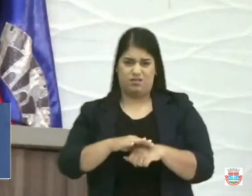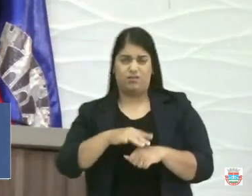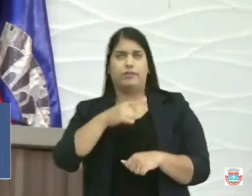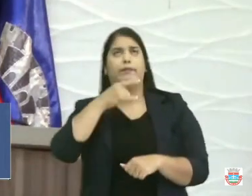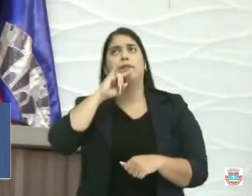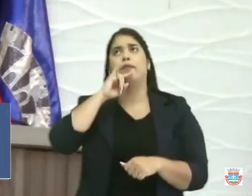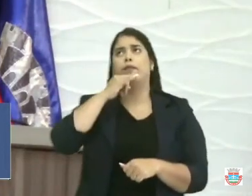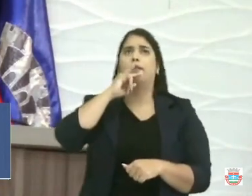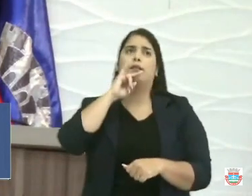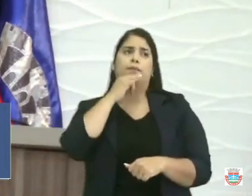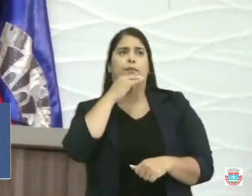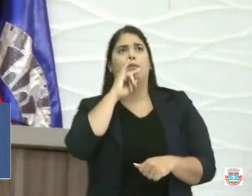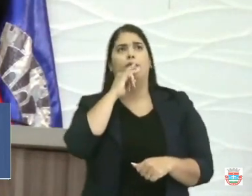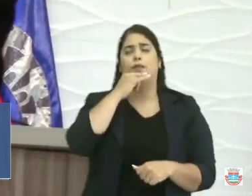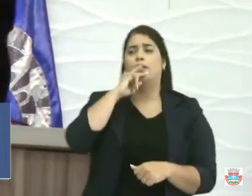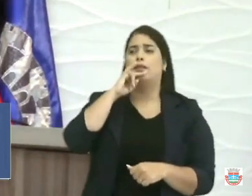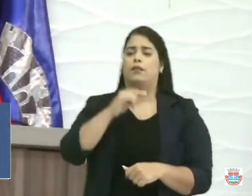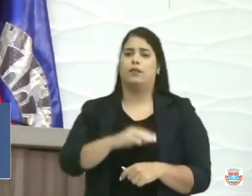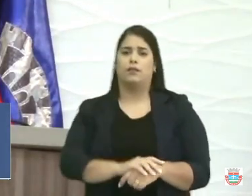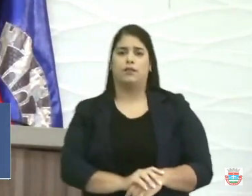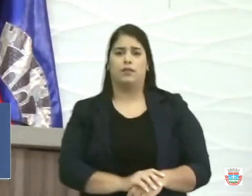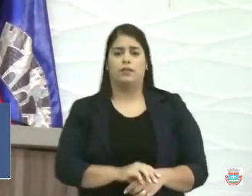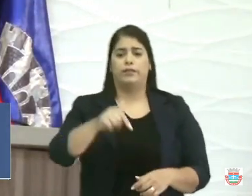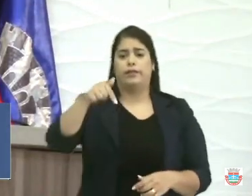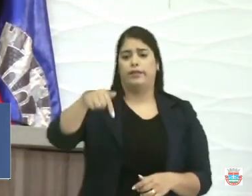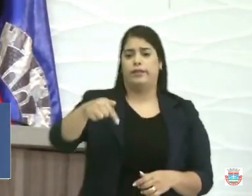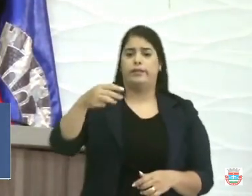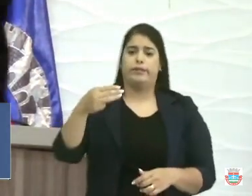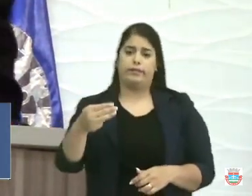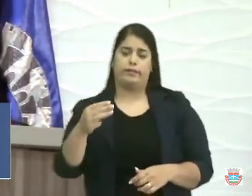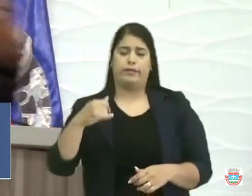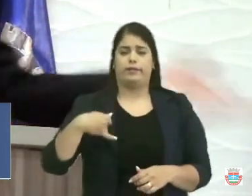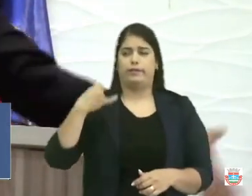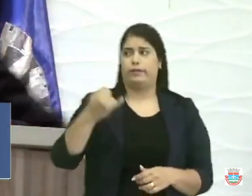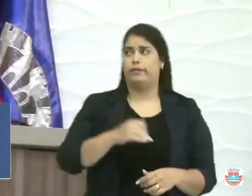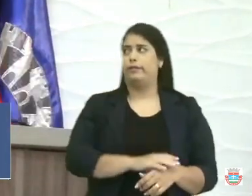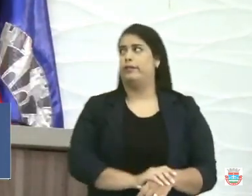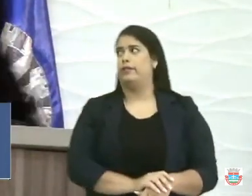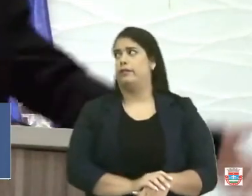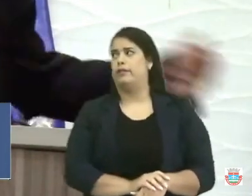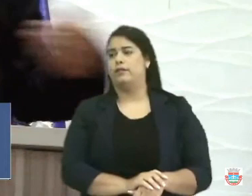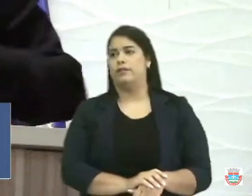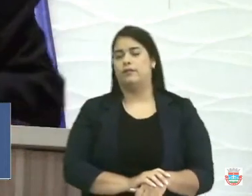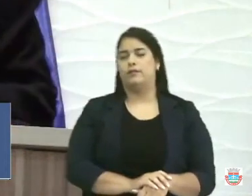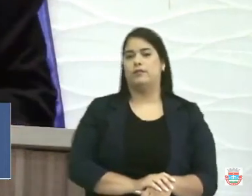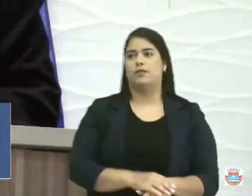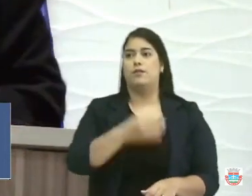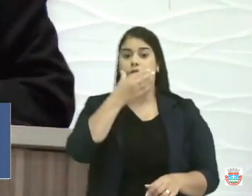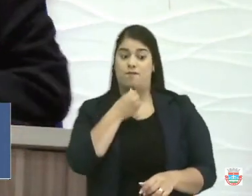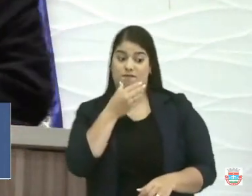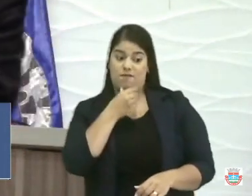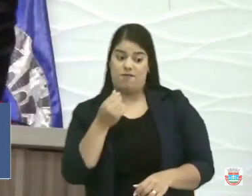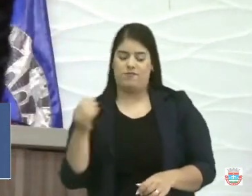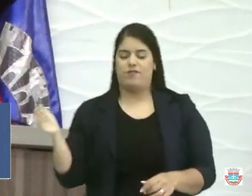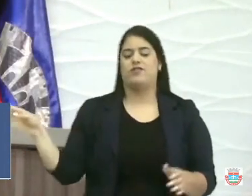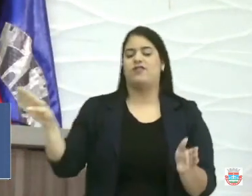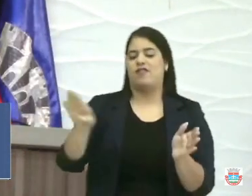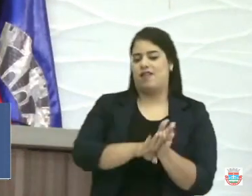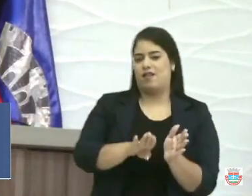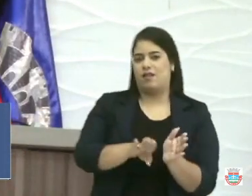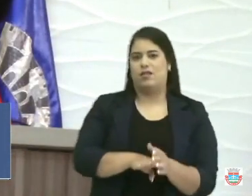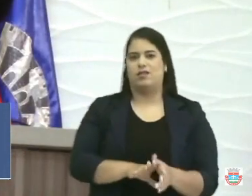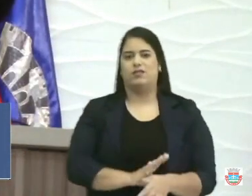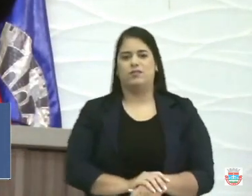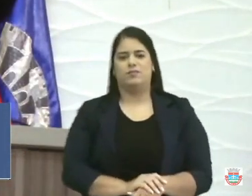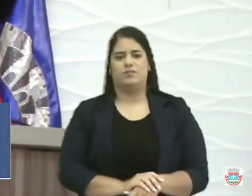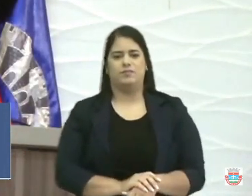tem. Aí o cabo com 73 anos, tem ver que tem uma mulher. Ele vem aí! Ai! Ele vem aí! O senhor está sendo humilhado,